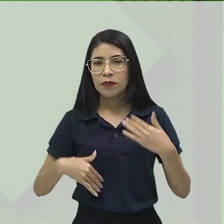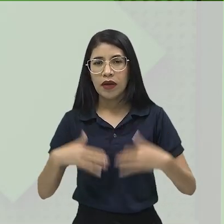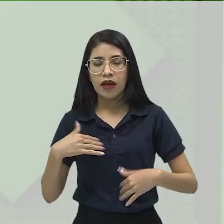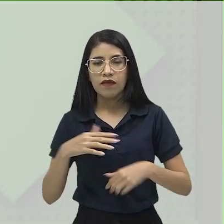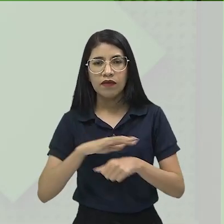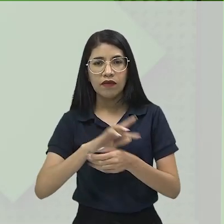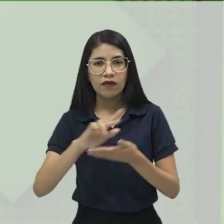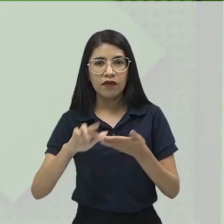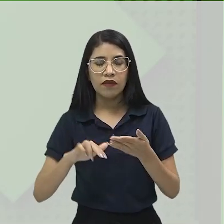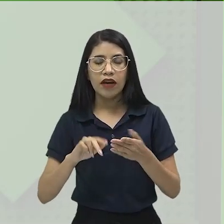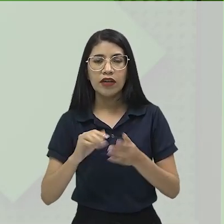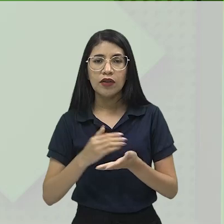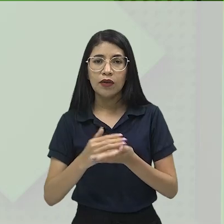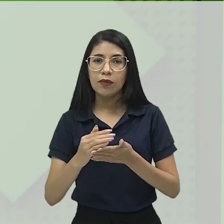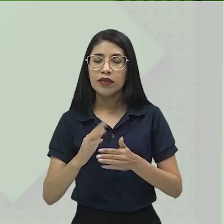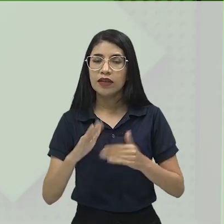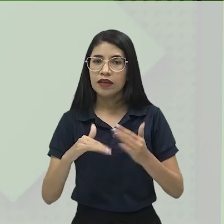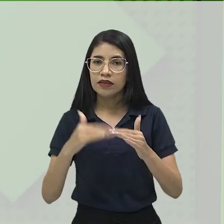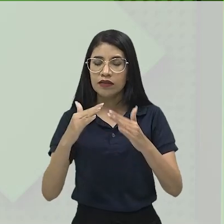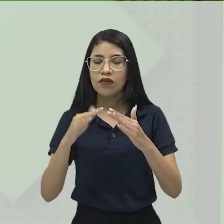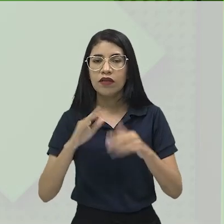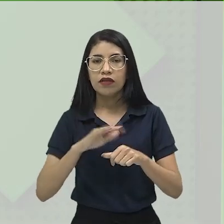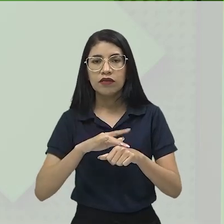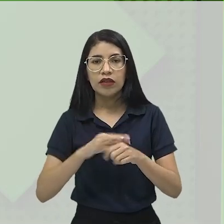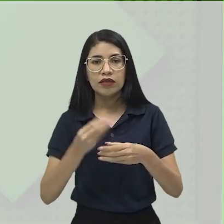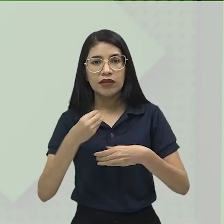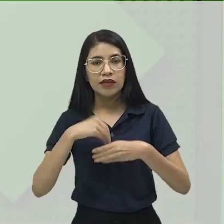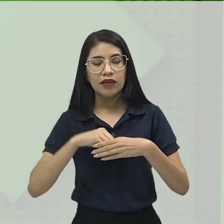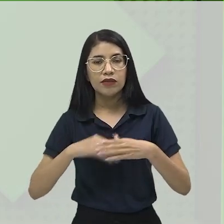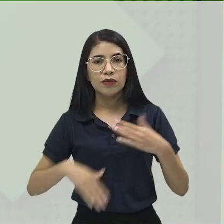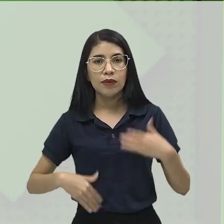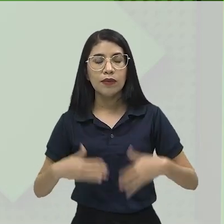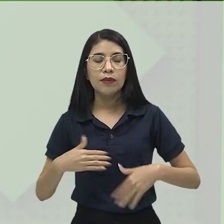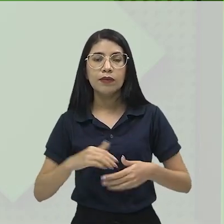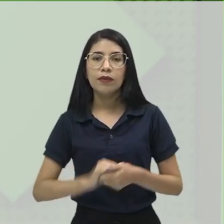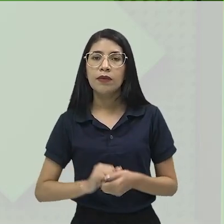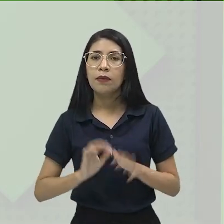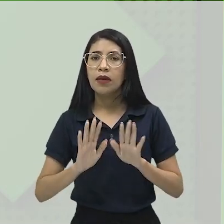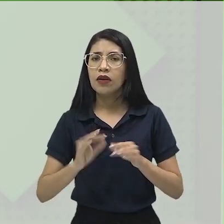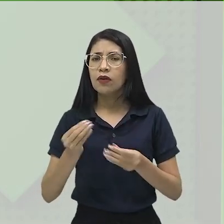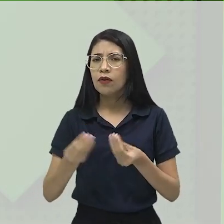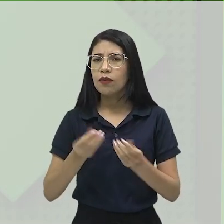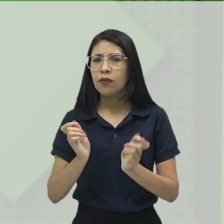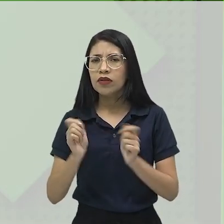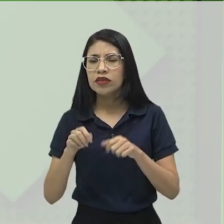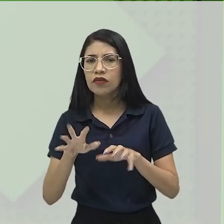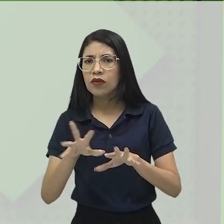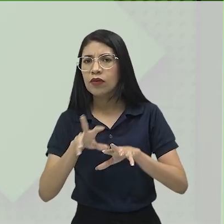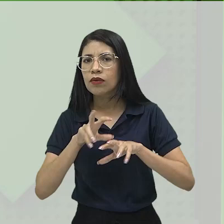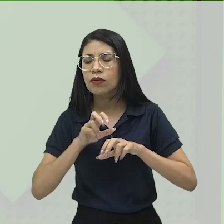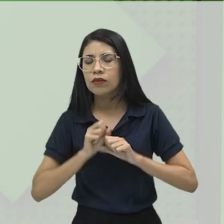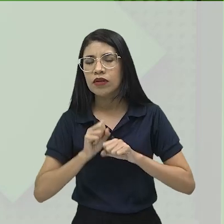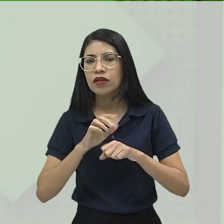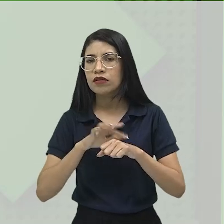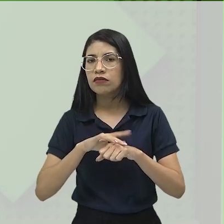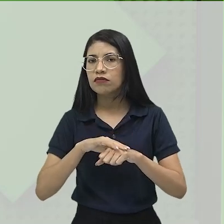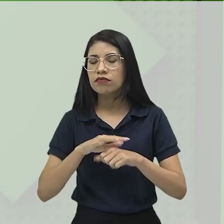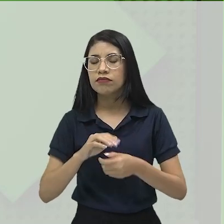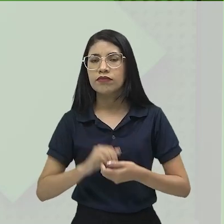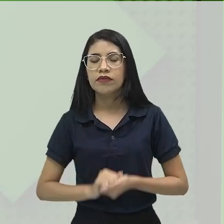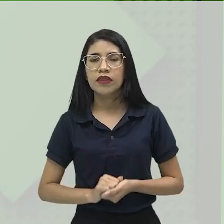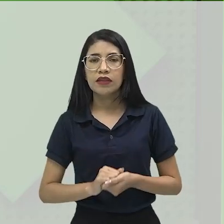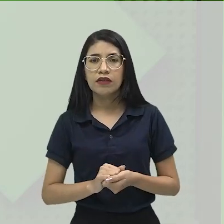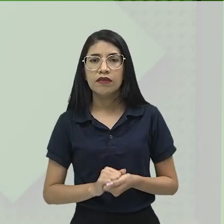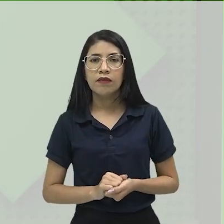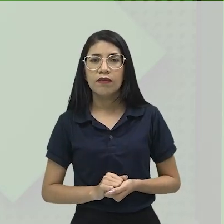então desenvolvimento dessas infecções. E como que a gente pode, né, ter contato com essas infecções? É isso que a